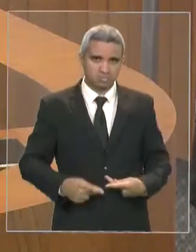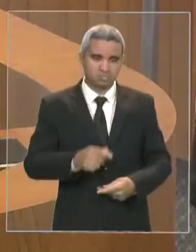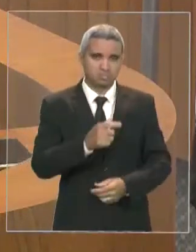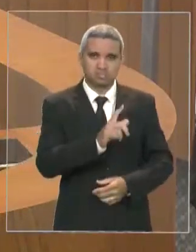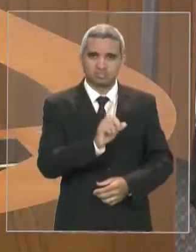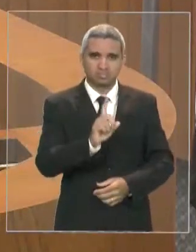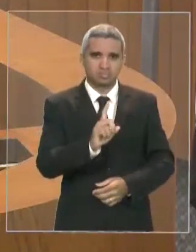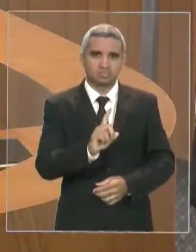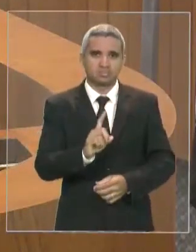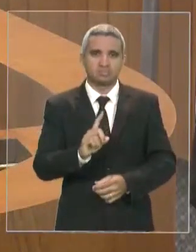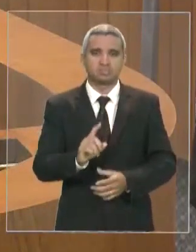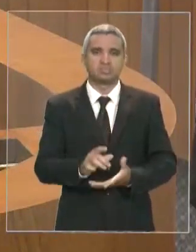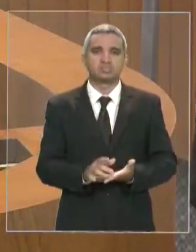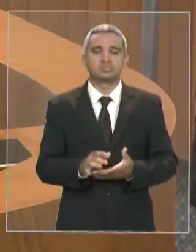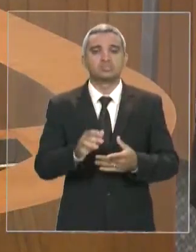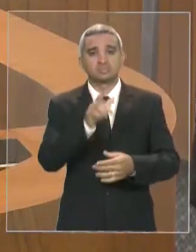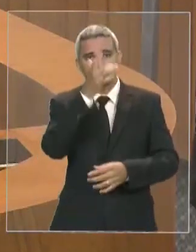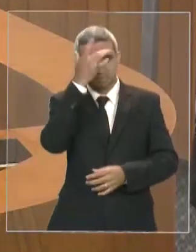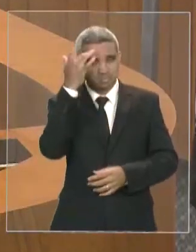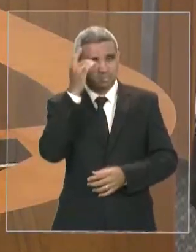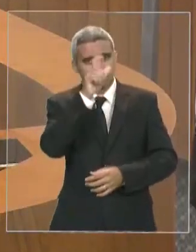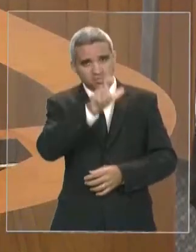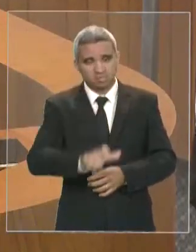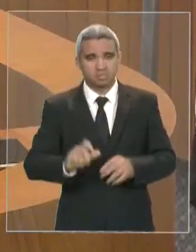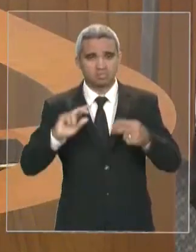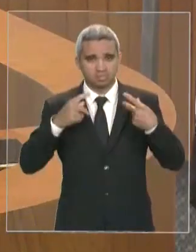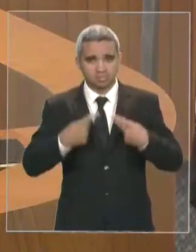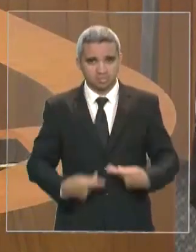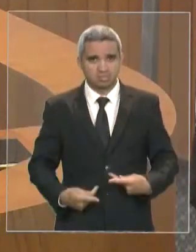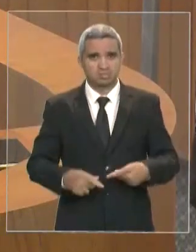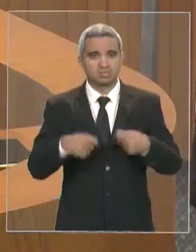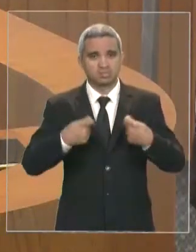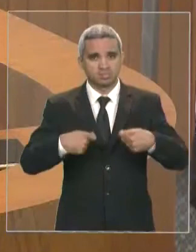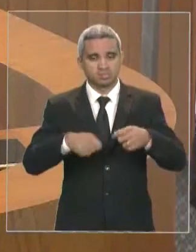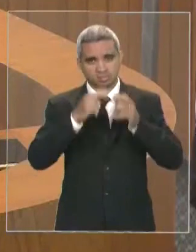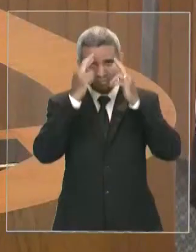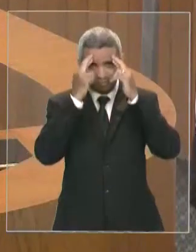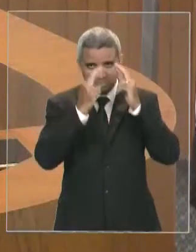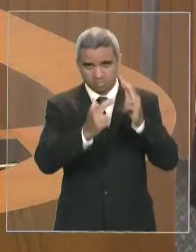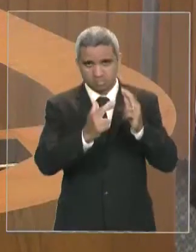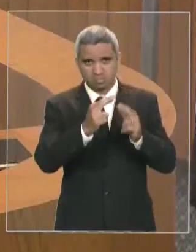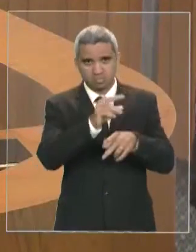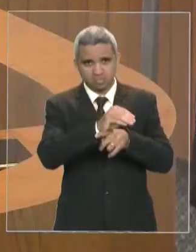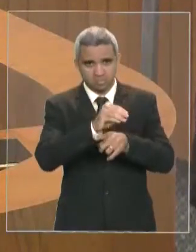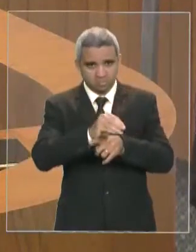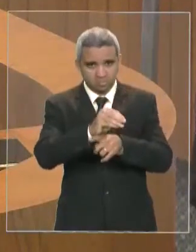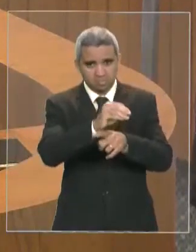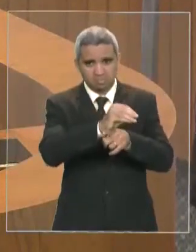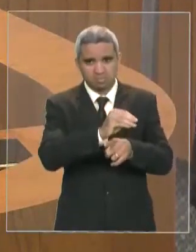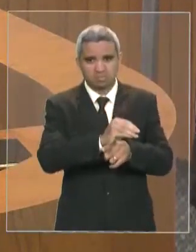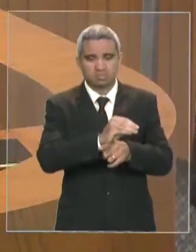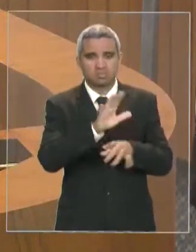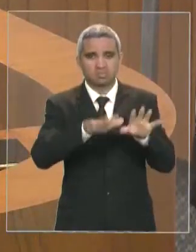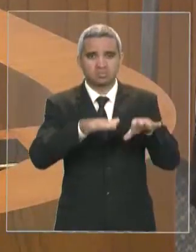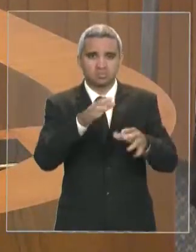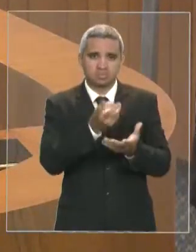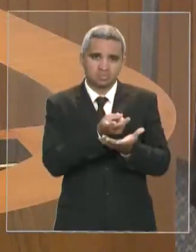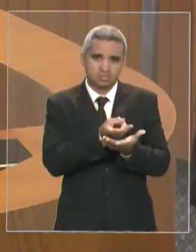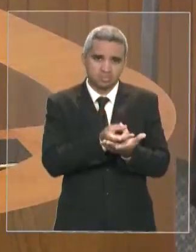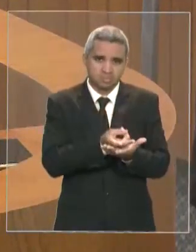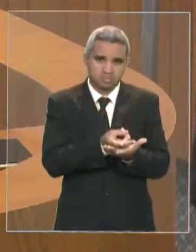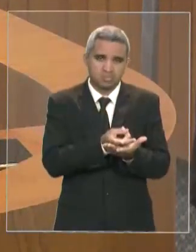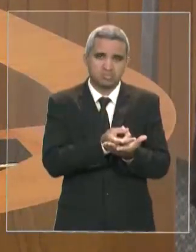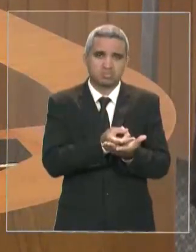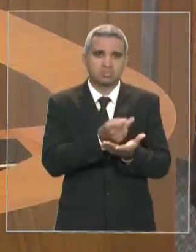e que precisam ser respeitadas, mesmo quando estão ali, numa maca de hospital, num leito hospitalar, quando